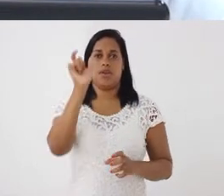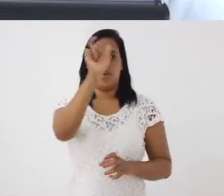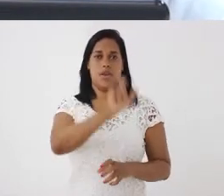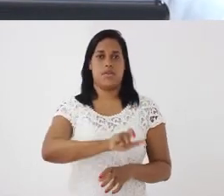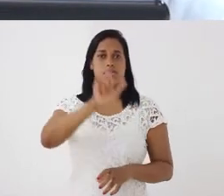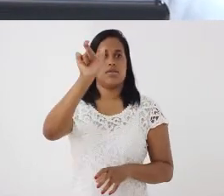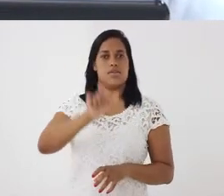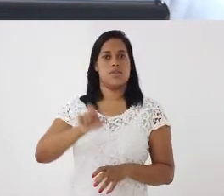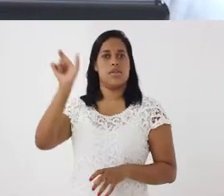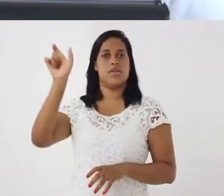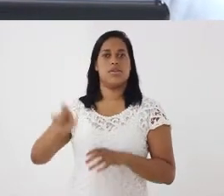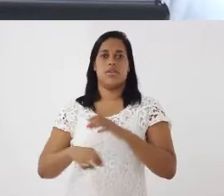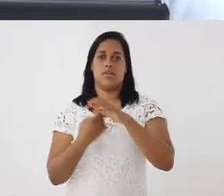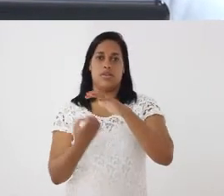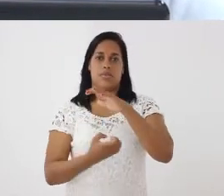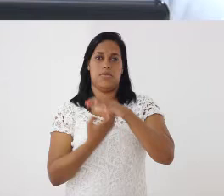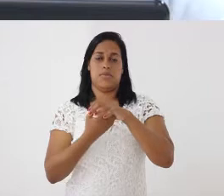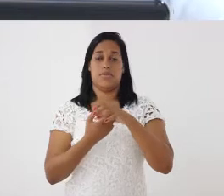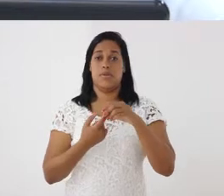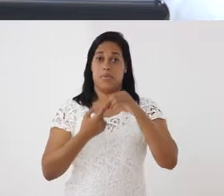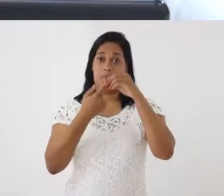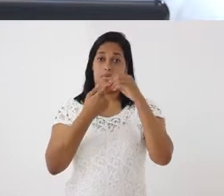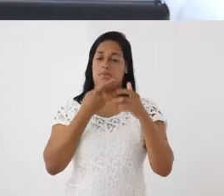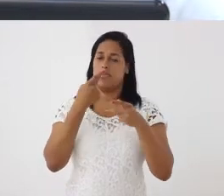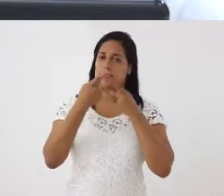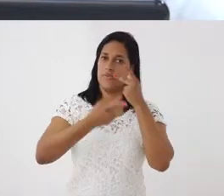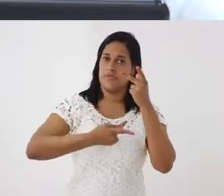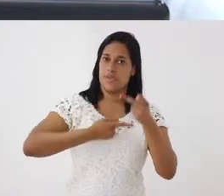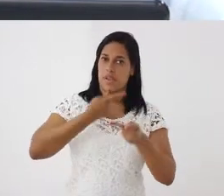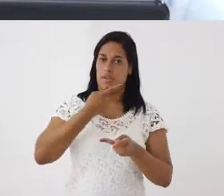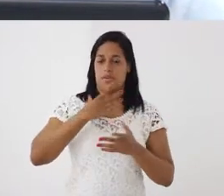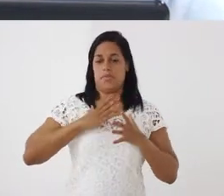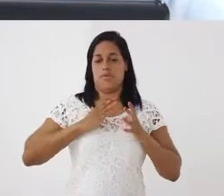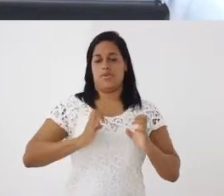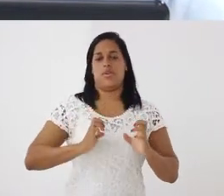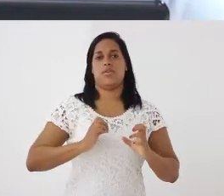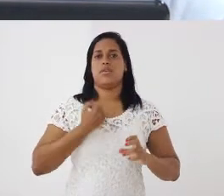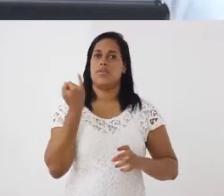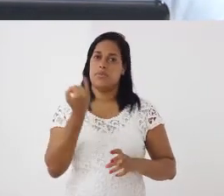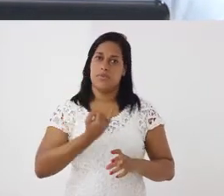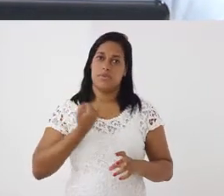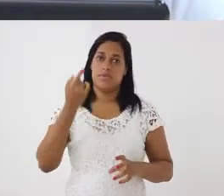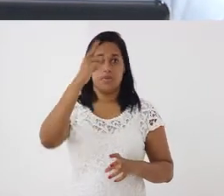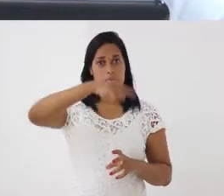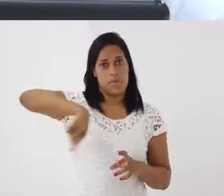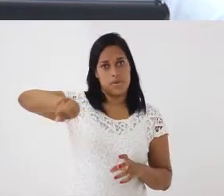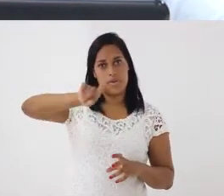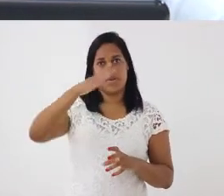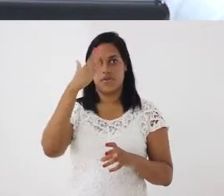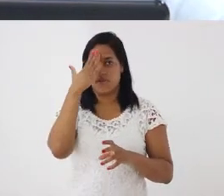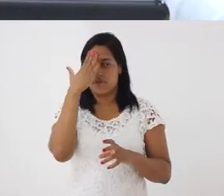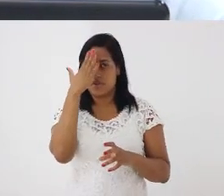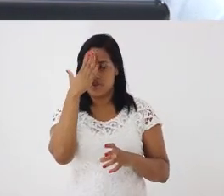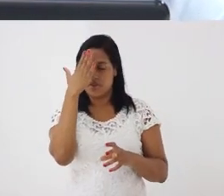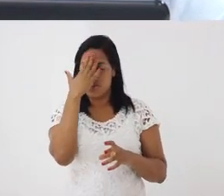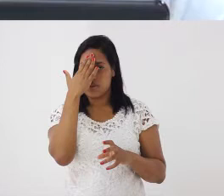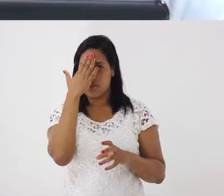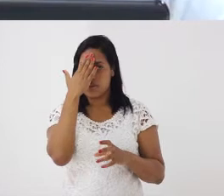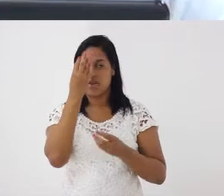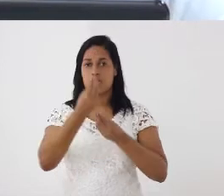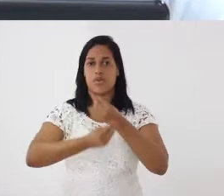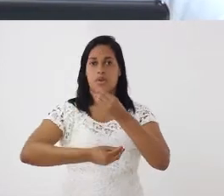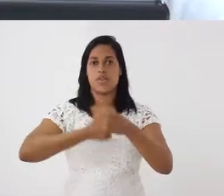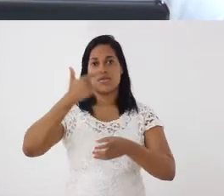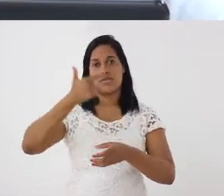cidadã da empresa. Falamos na primeira competência sobre ética, e é muito importante que vocês puxem esse gancho para